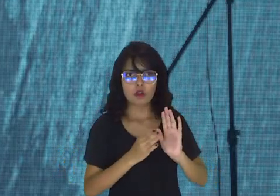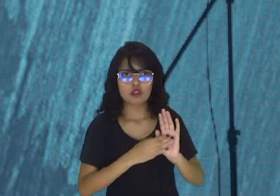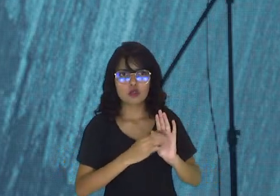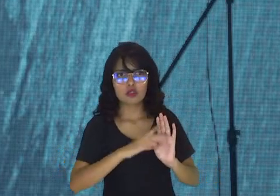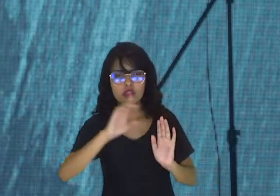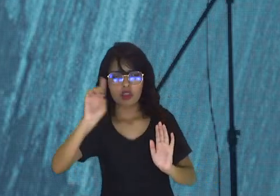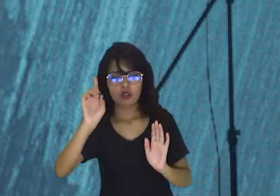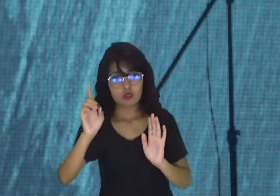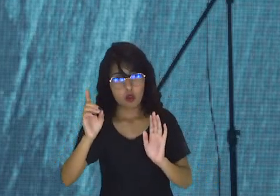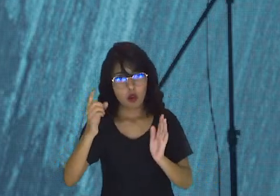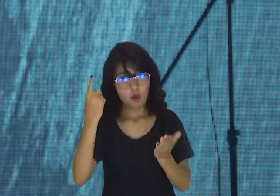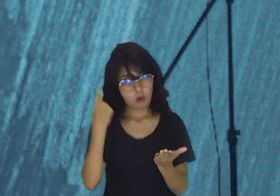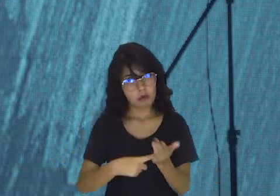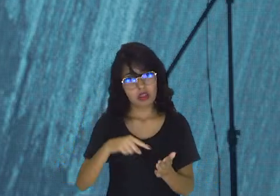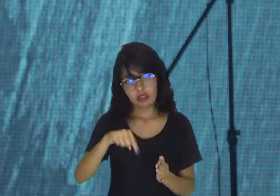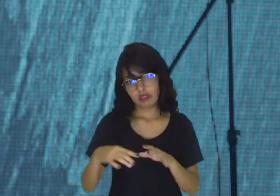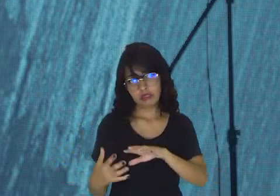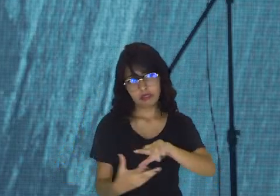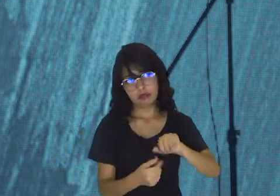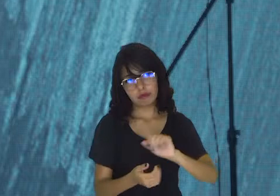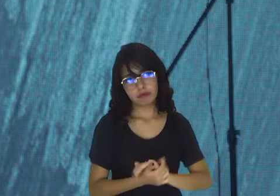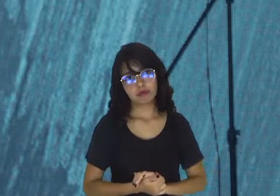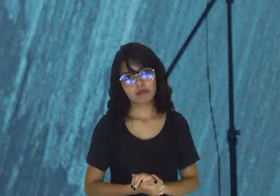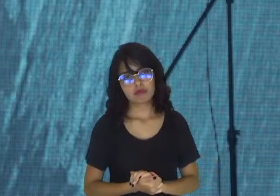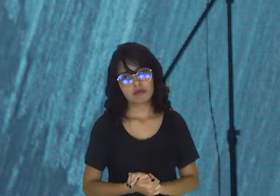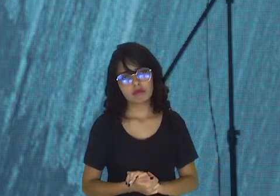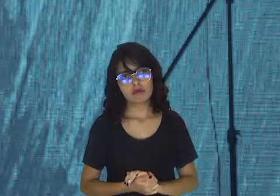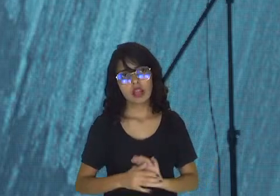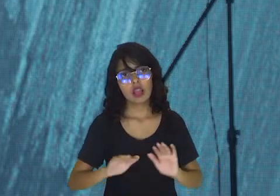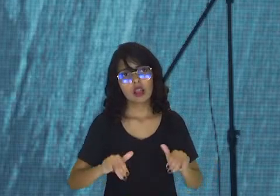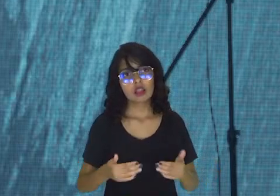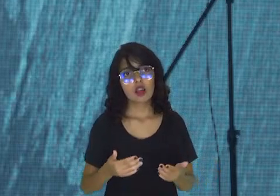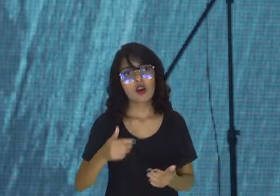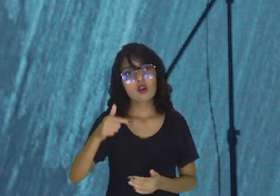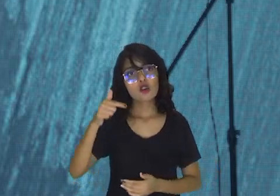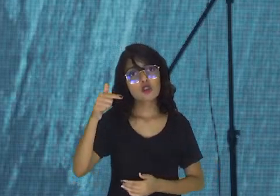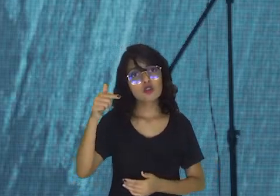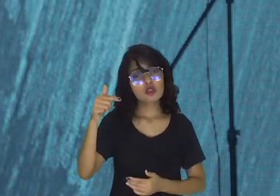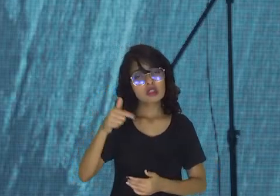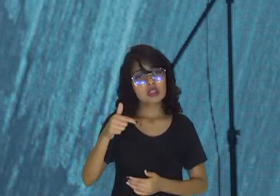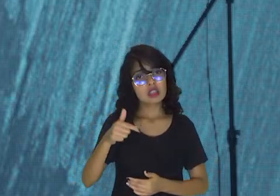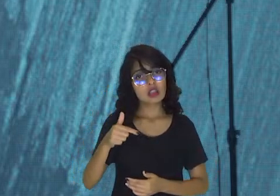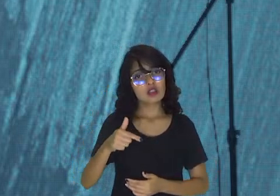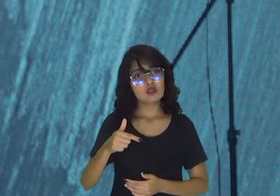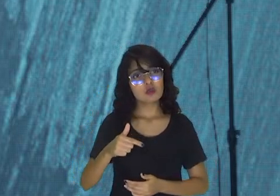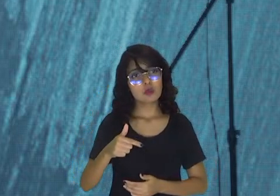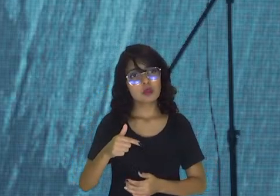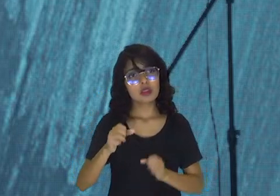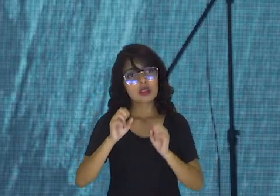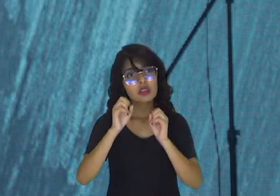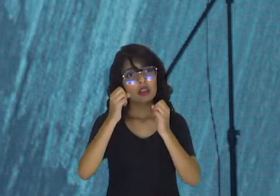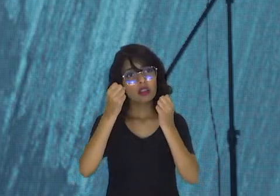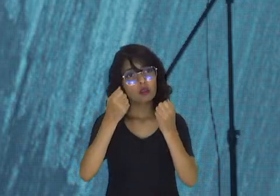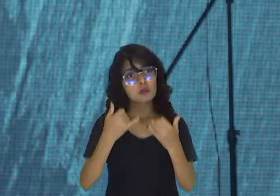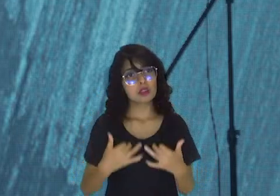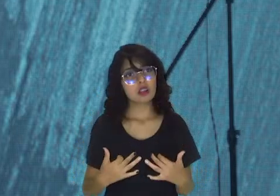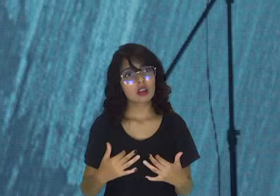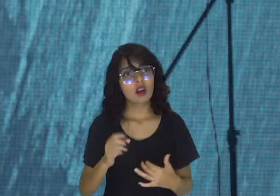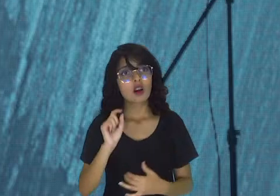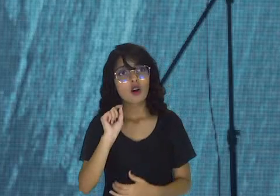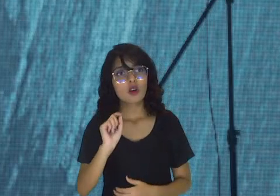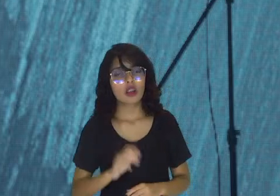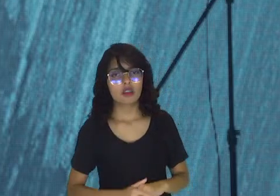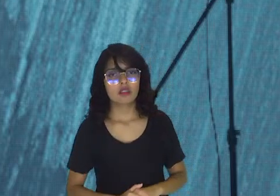irmãos. Eu fiz a leitura em 13 minutos e 3 segundos. Eu anotei para dizer para